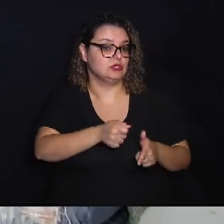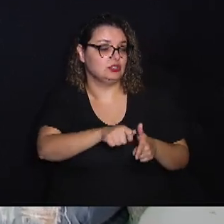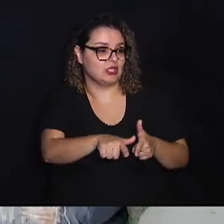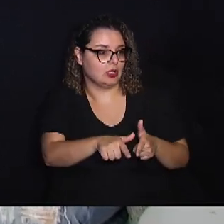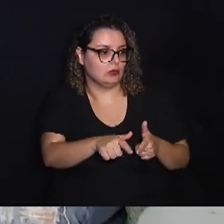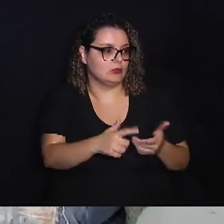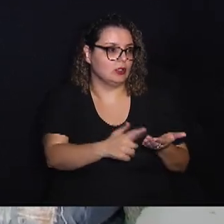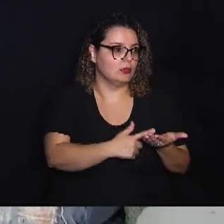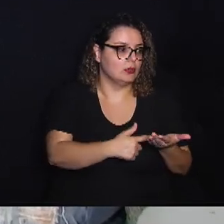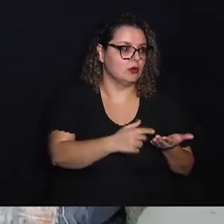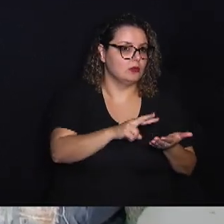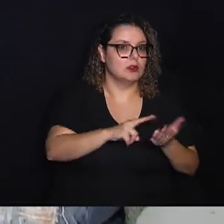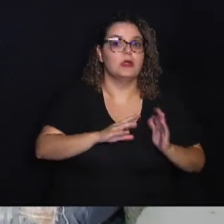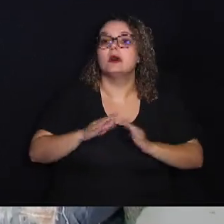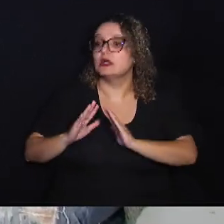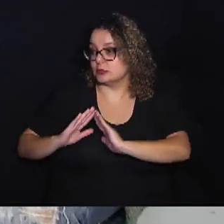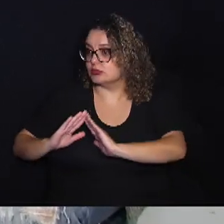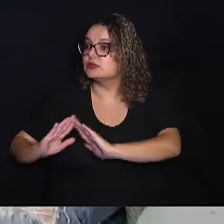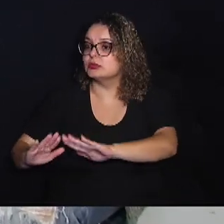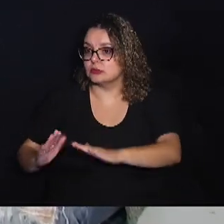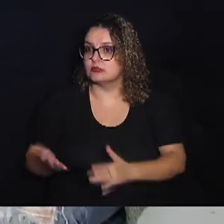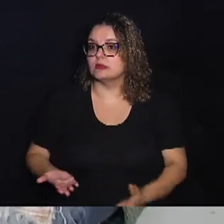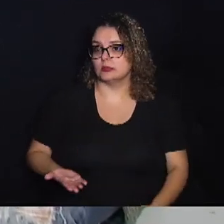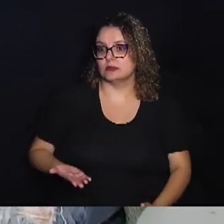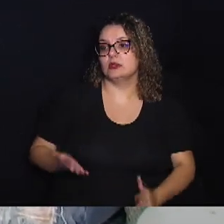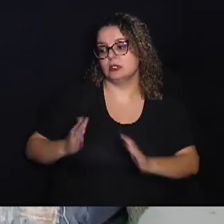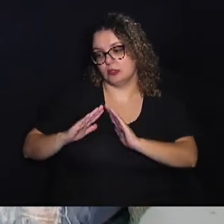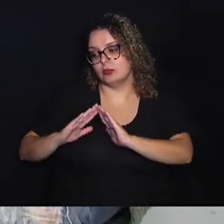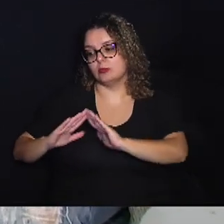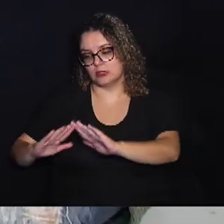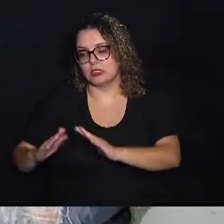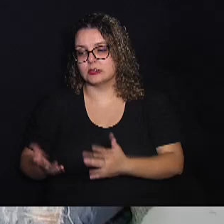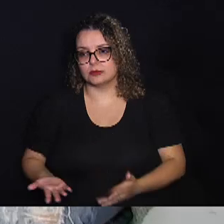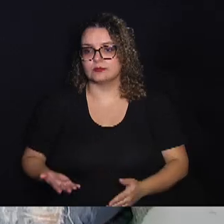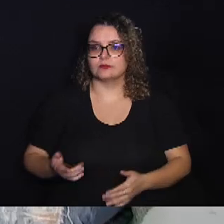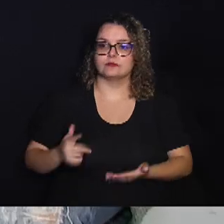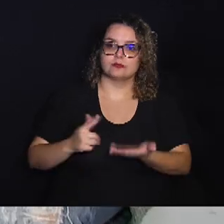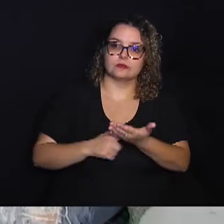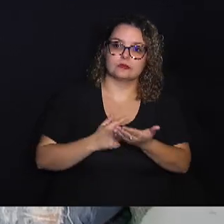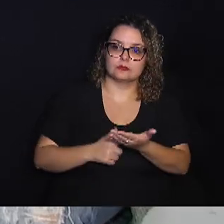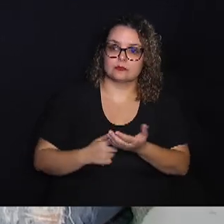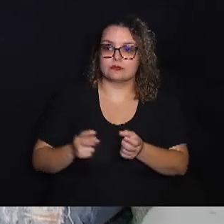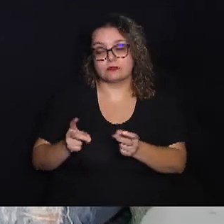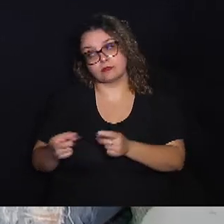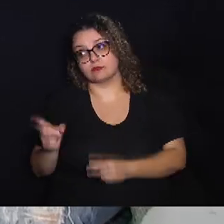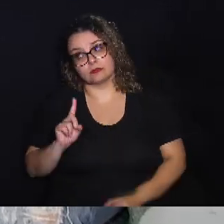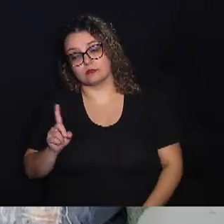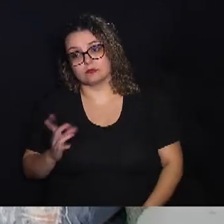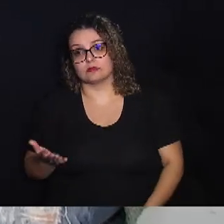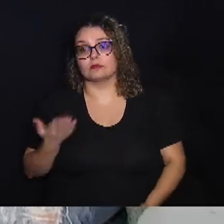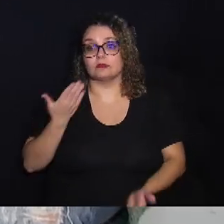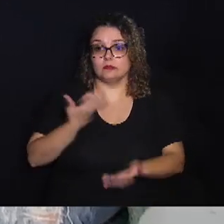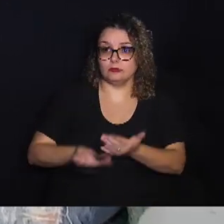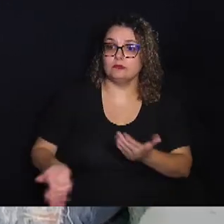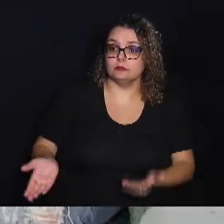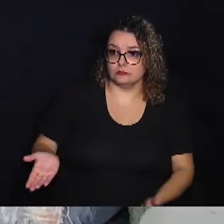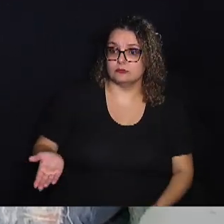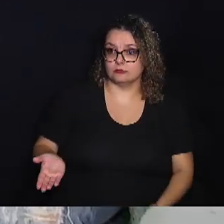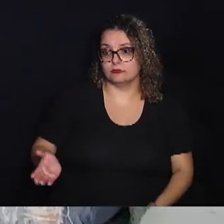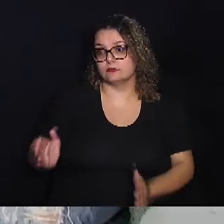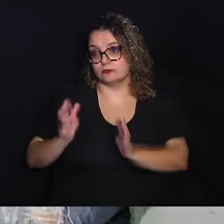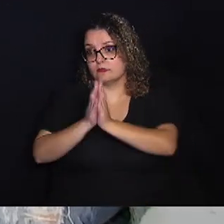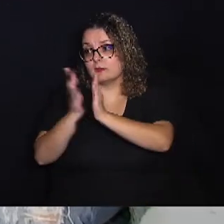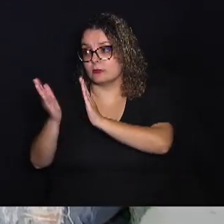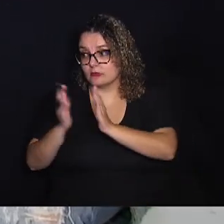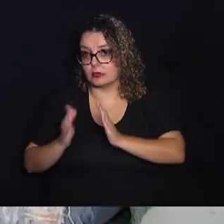ouvir A gente ler? empresta, né? A gente acaba emprestando o livro, vendendo não, porque senão a gente acaba perdendo a nossa